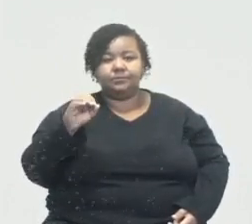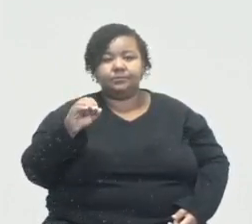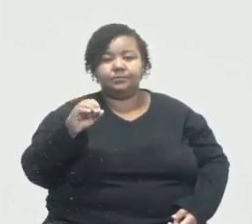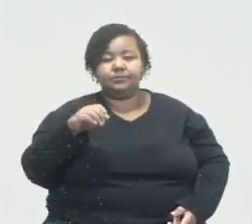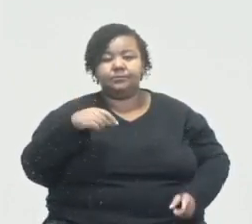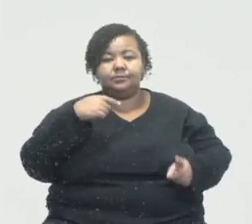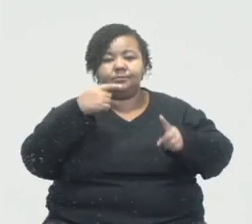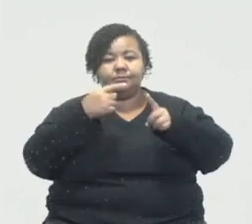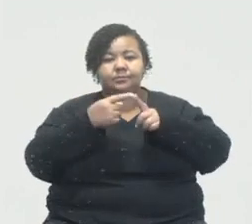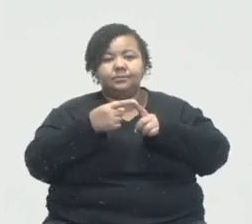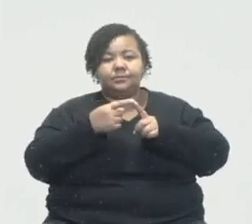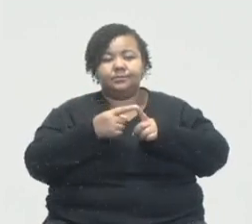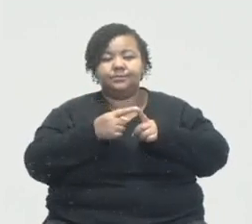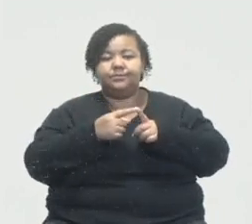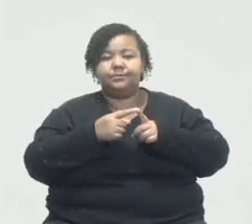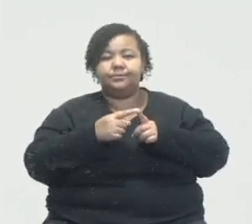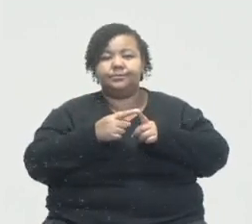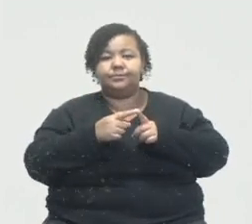Mais